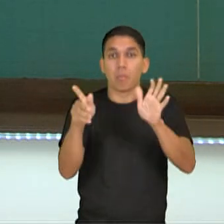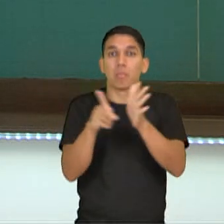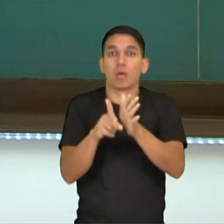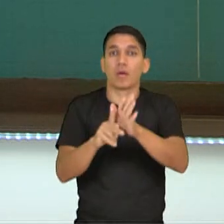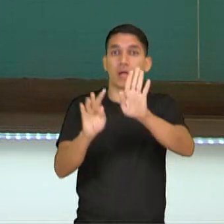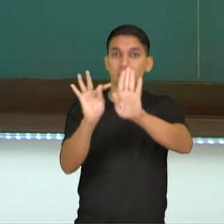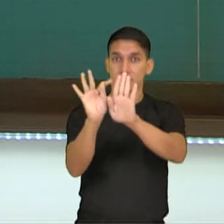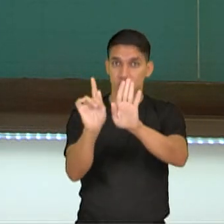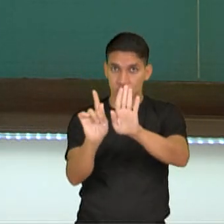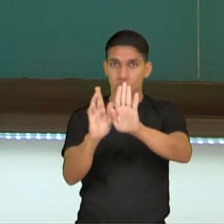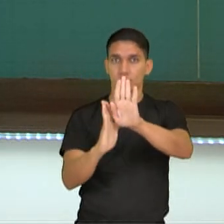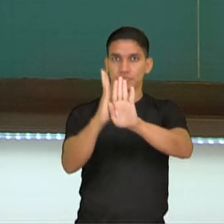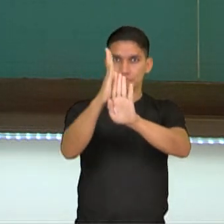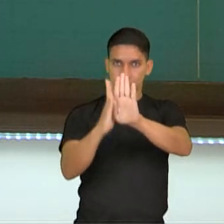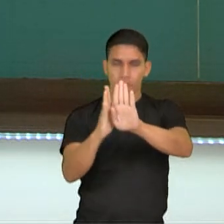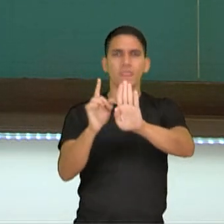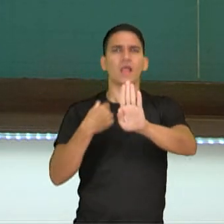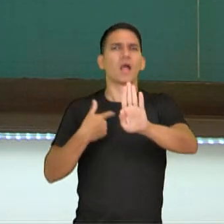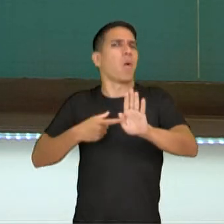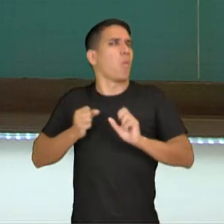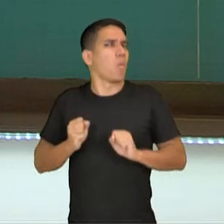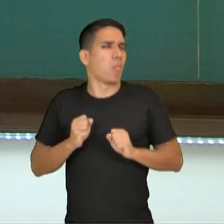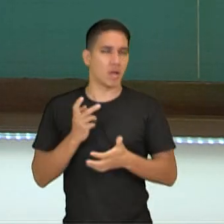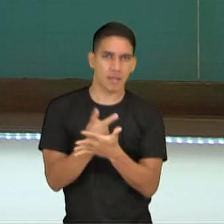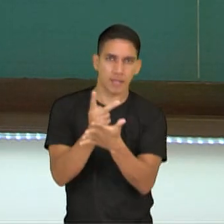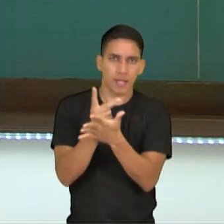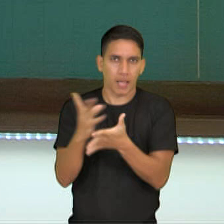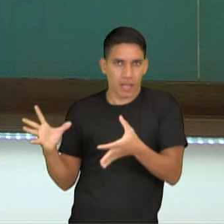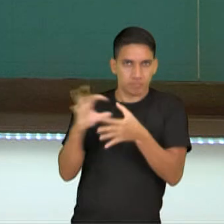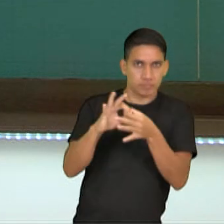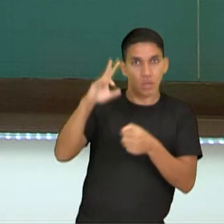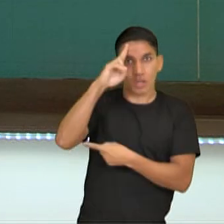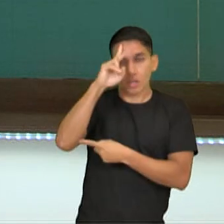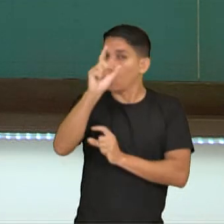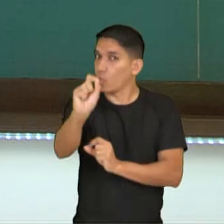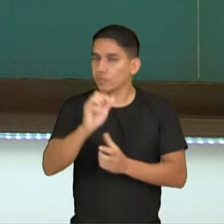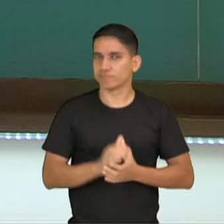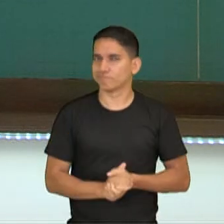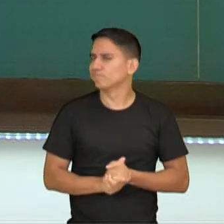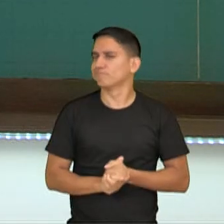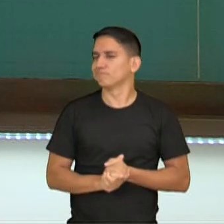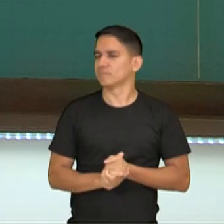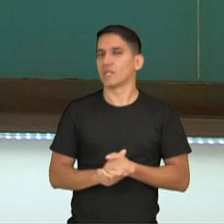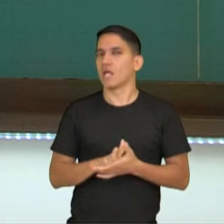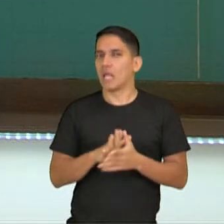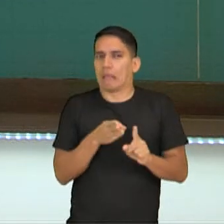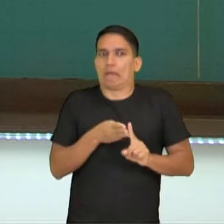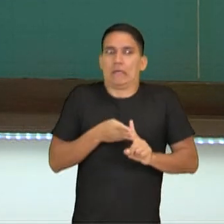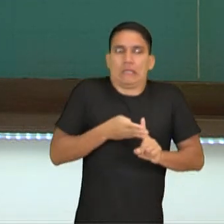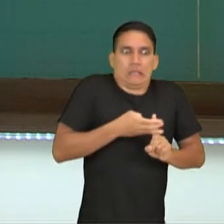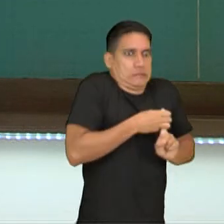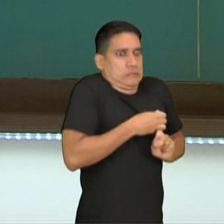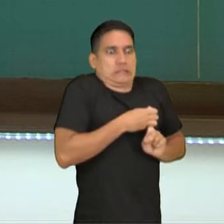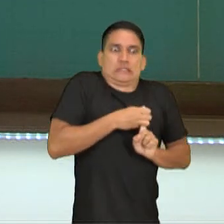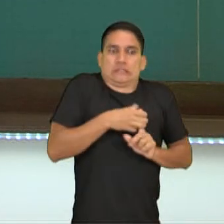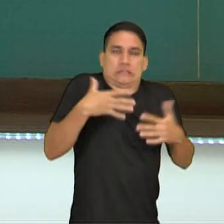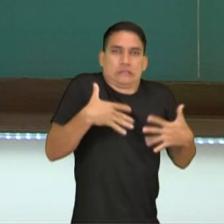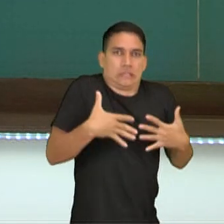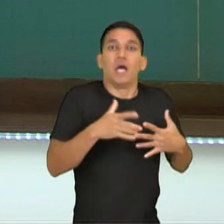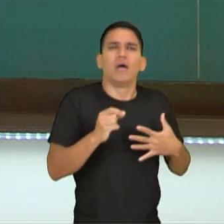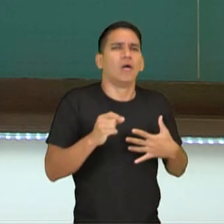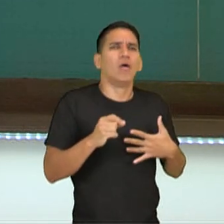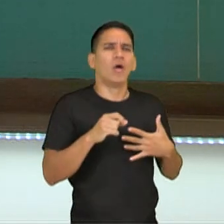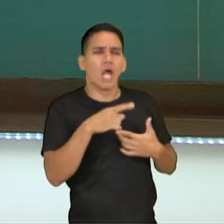né? Eu gosto sempre de retomar o seguinte, tá? Desmistifique essa ideia de que os